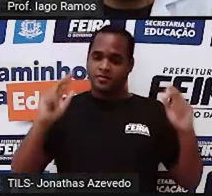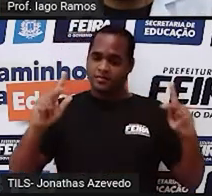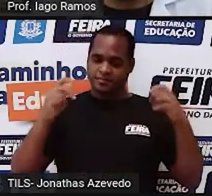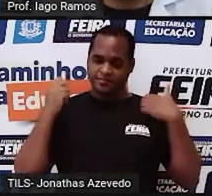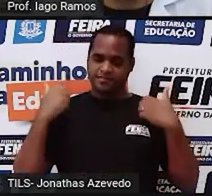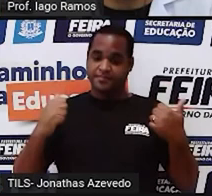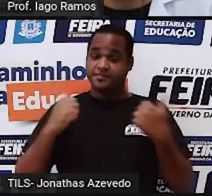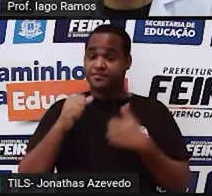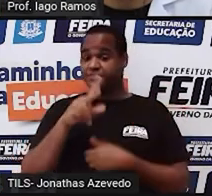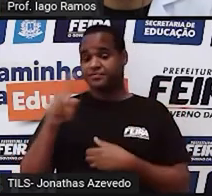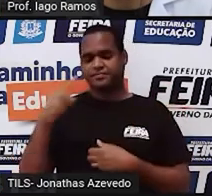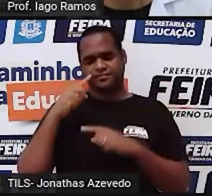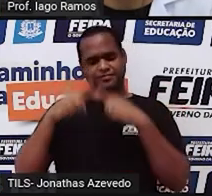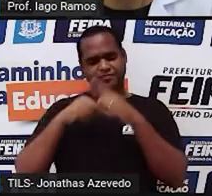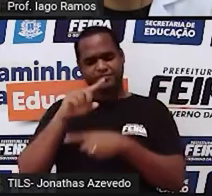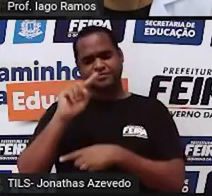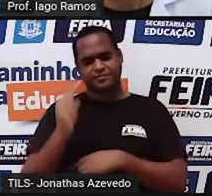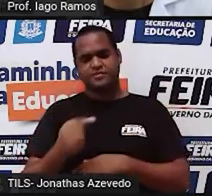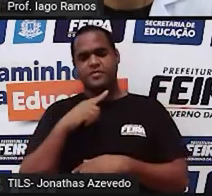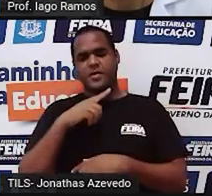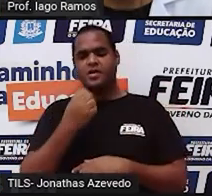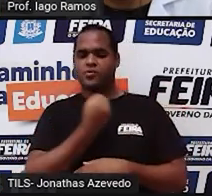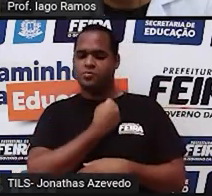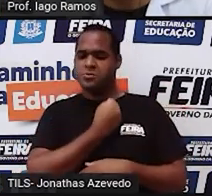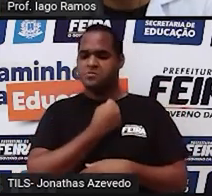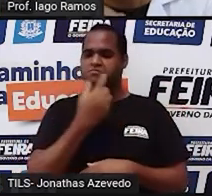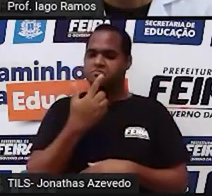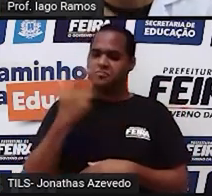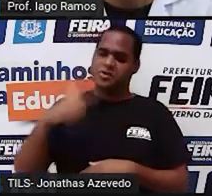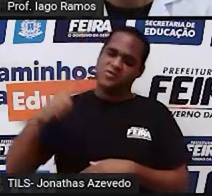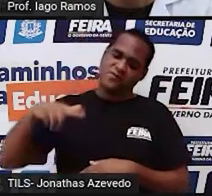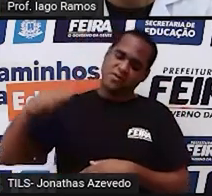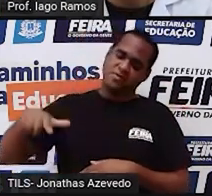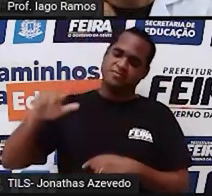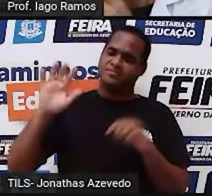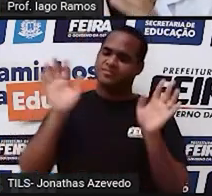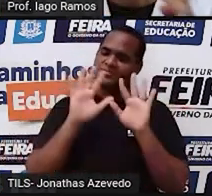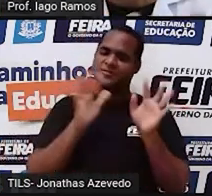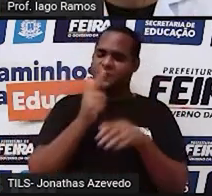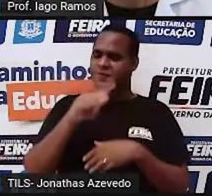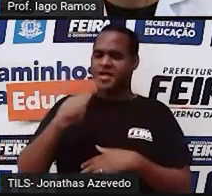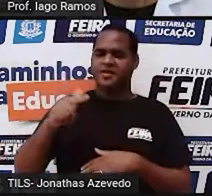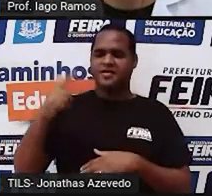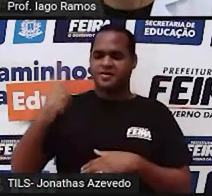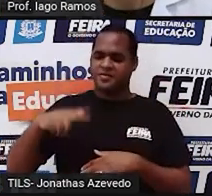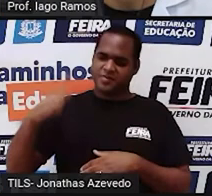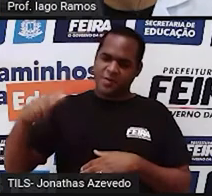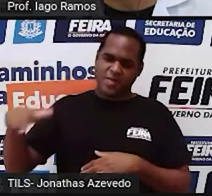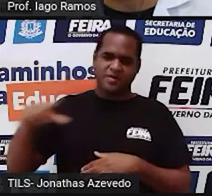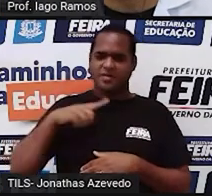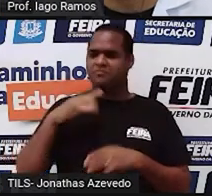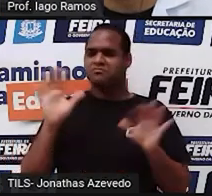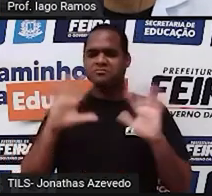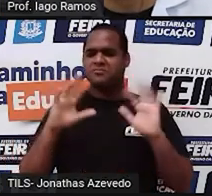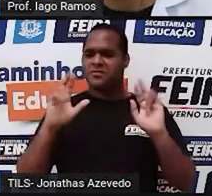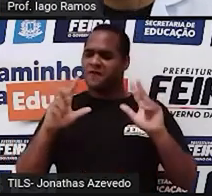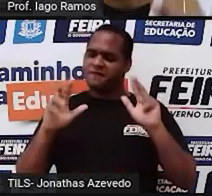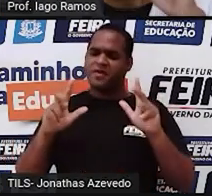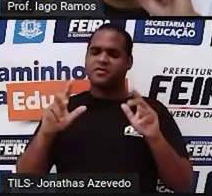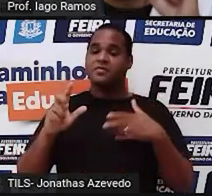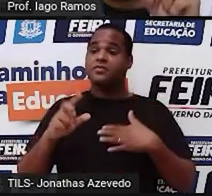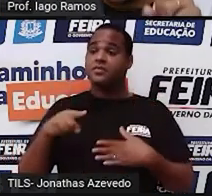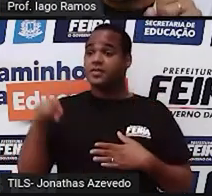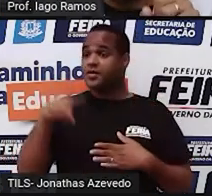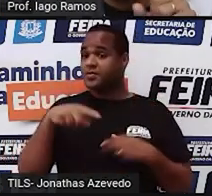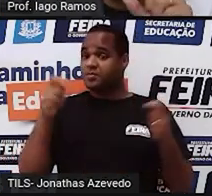professor depois da, esses números não se repetem e não tem aquela repetição constante exatamente